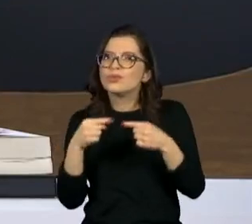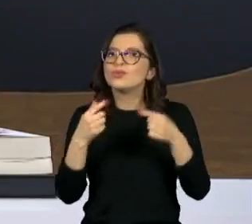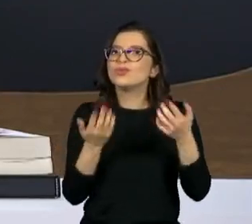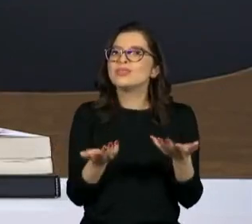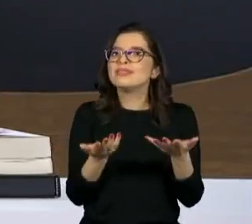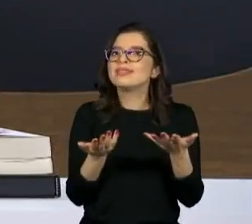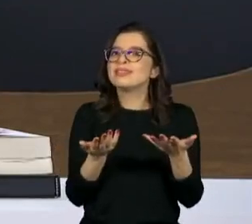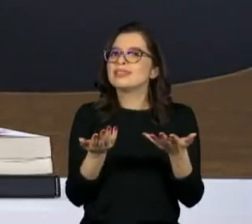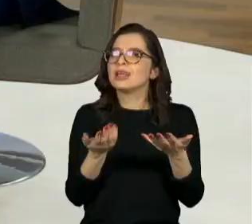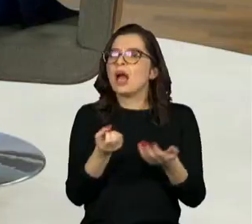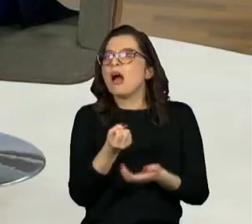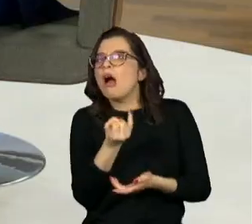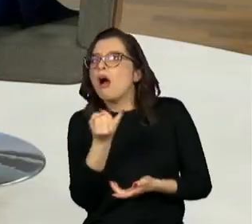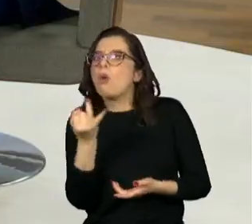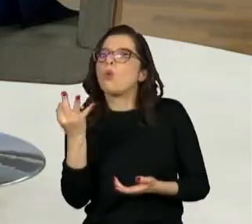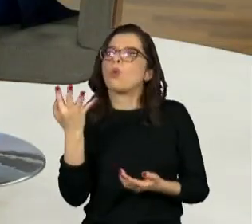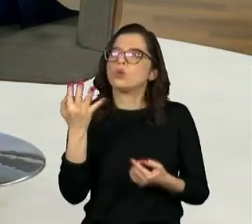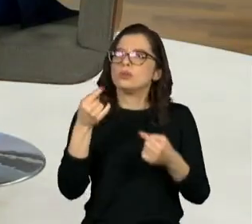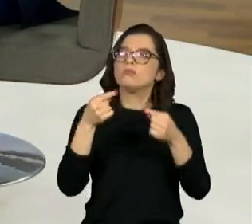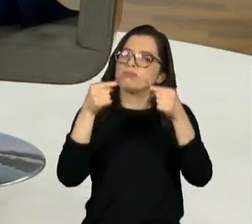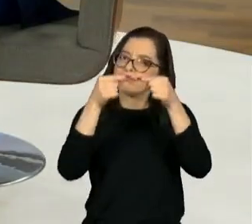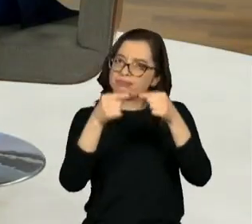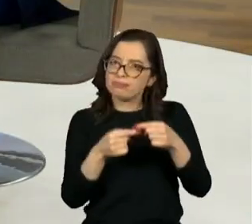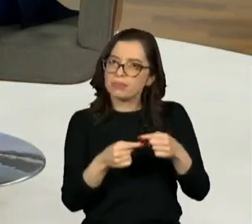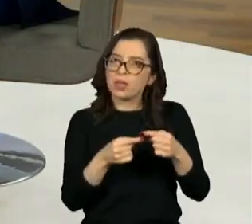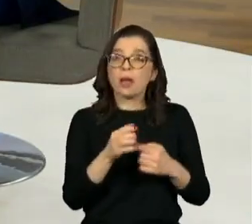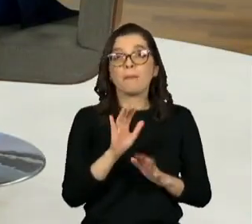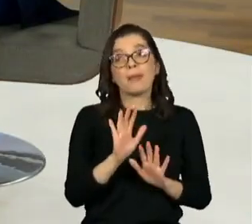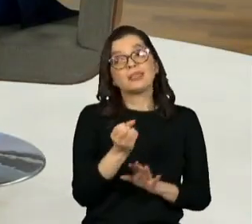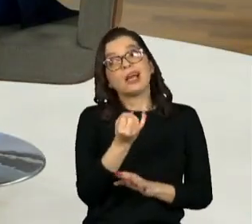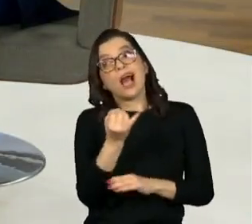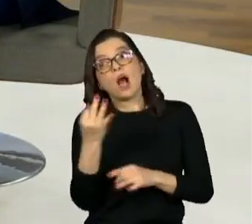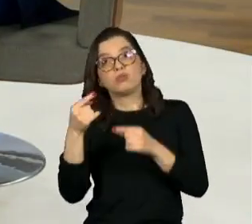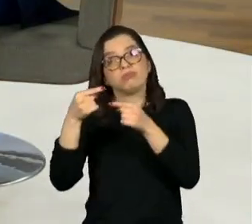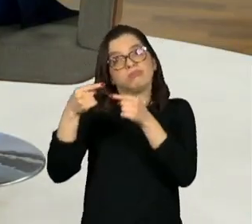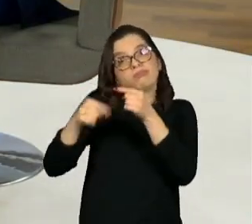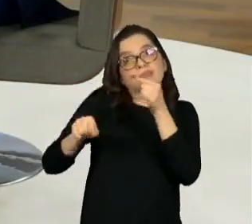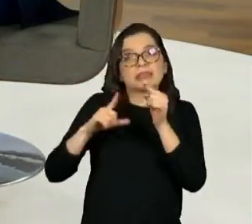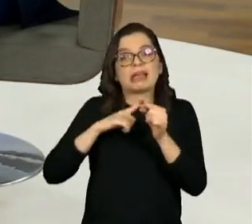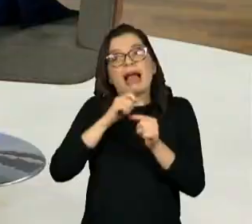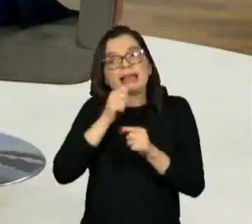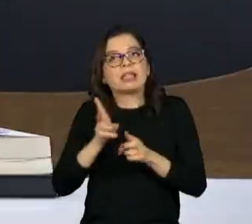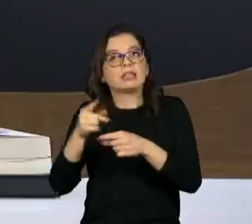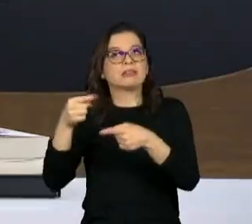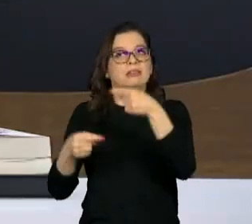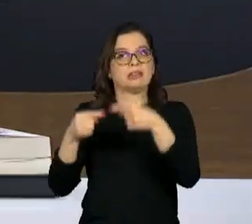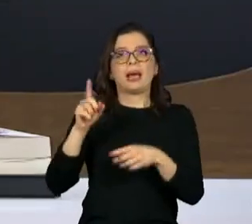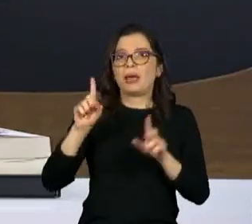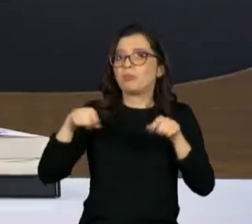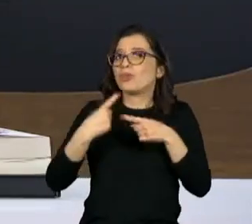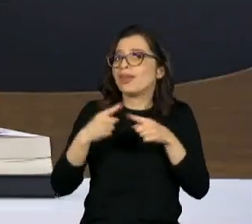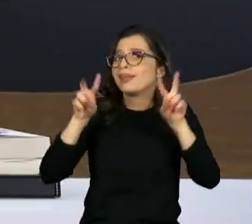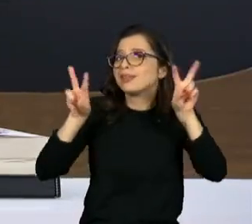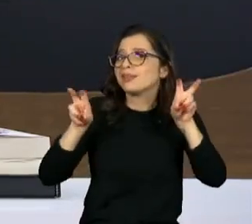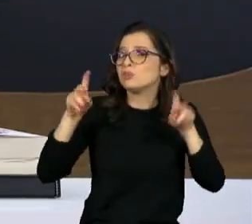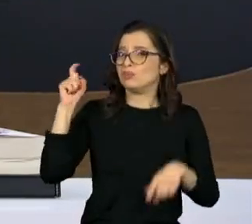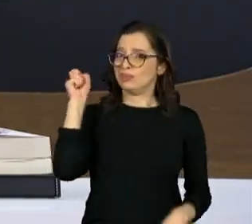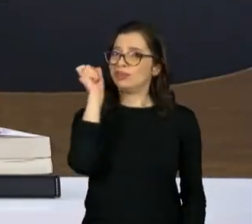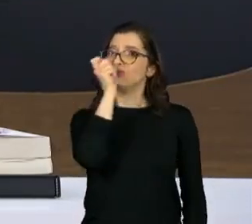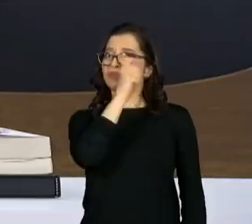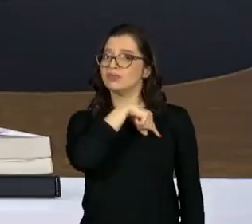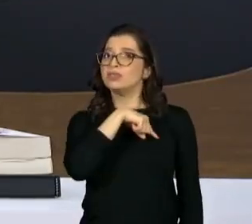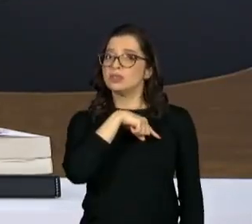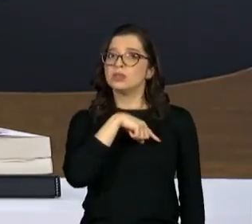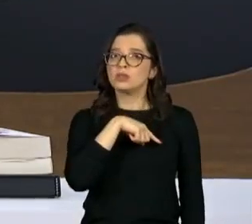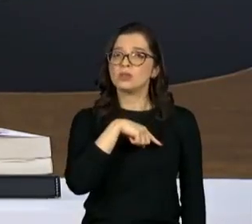mesmas, mas chegam a conclusões diferentes e debatem temas bastante complexos, alguns dos quais estão na pauta da